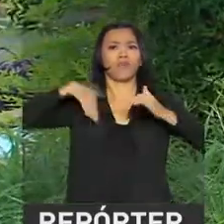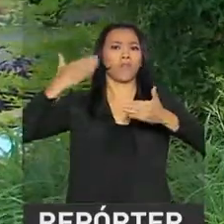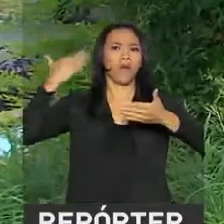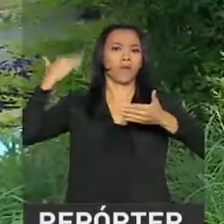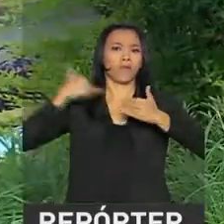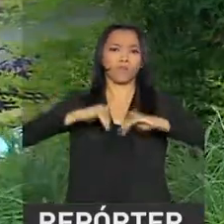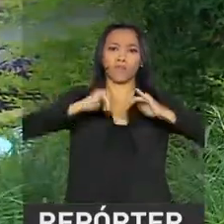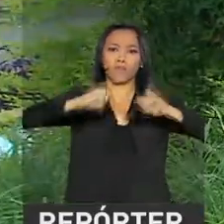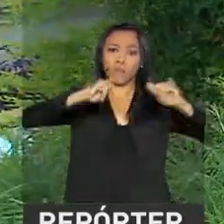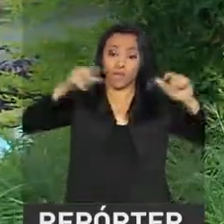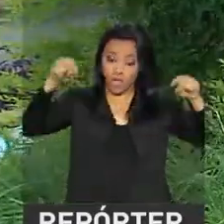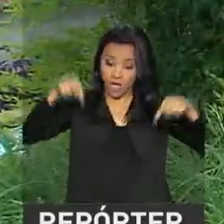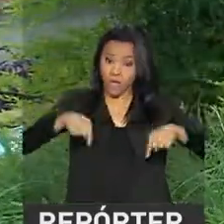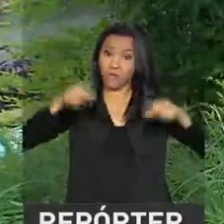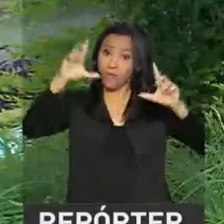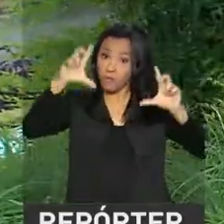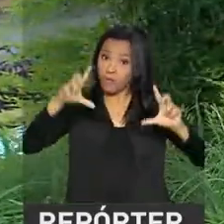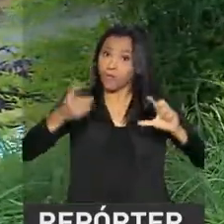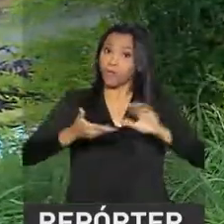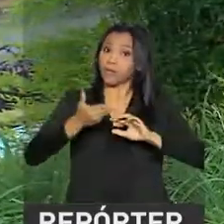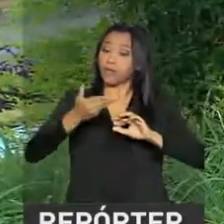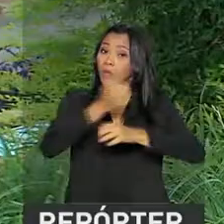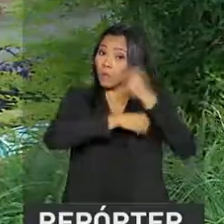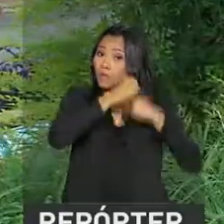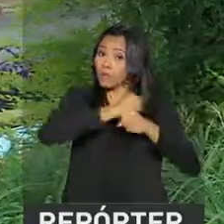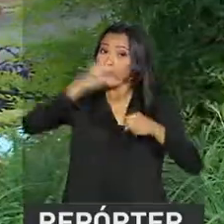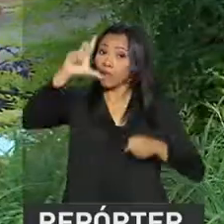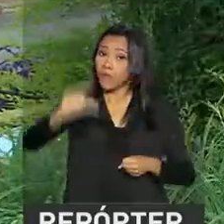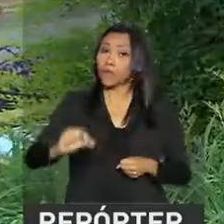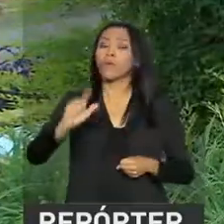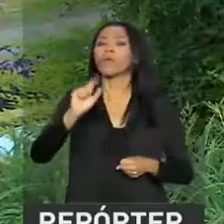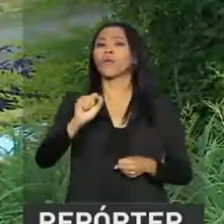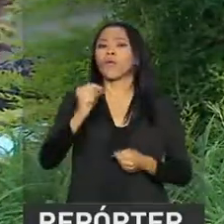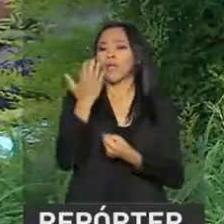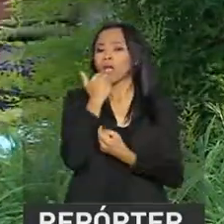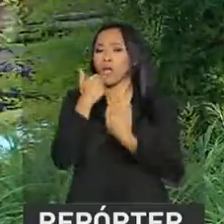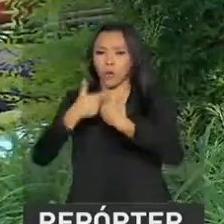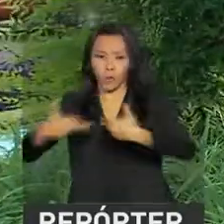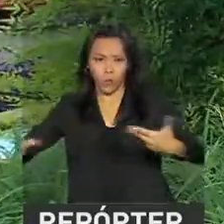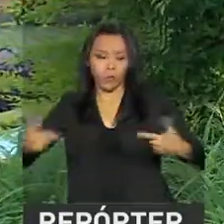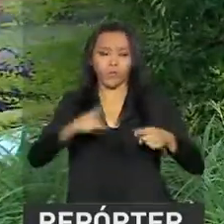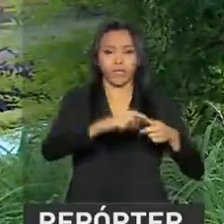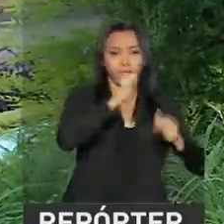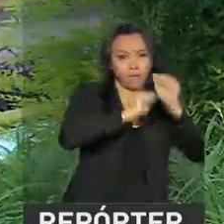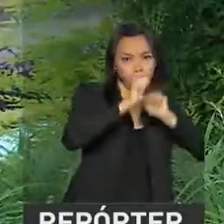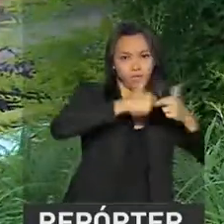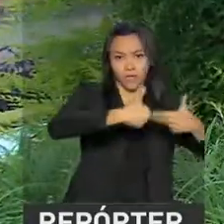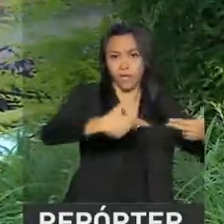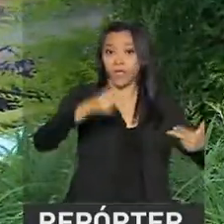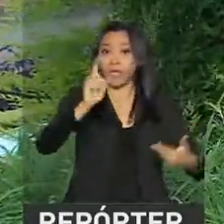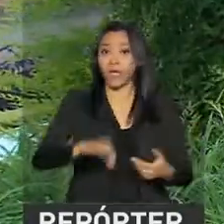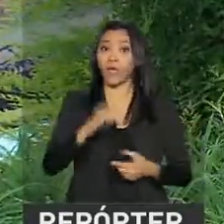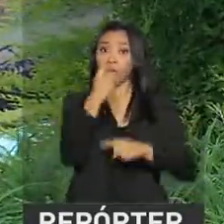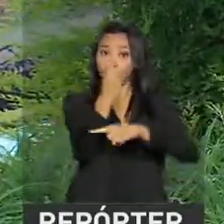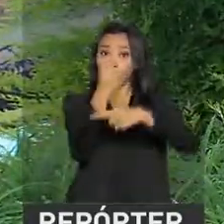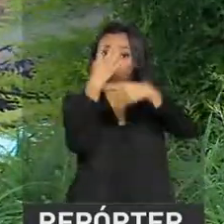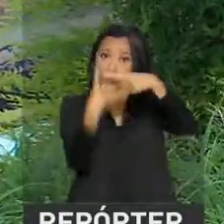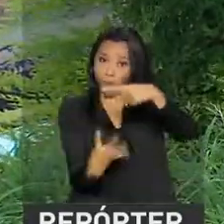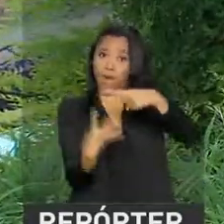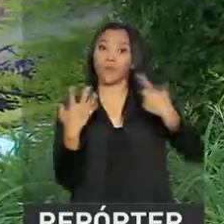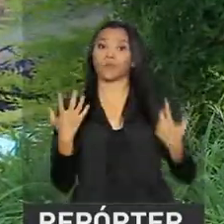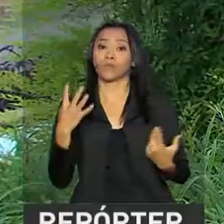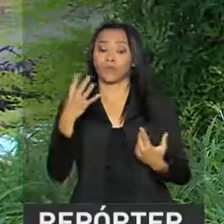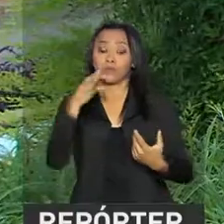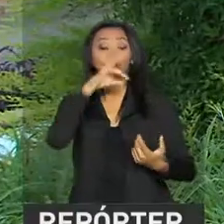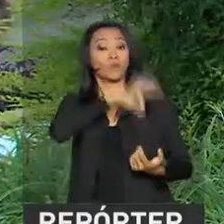e os principais aliados para a queda da taxa foram os alimentos e bebidas que responde por cerca de um quarto dos gastos das famílias